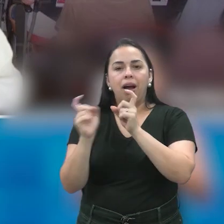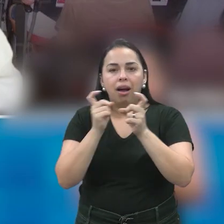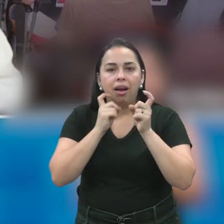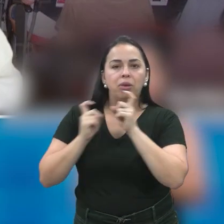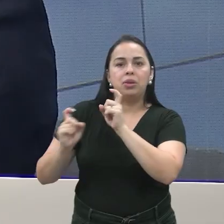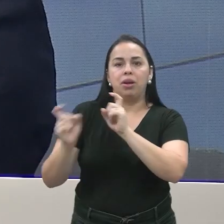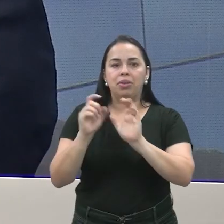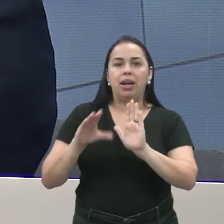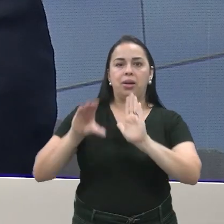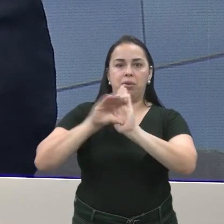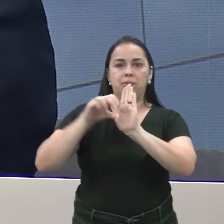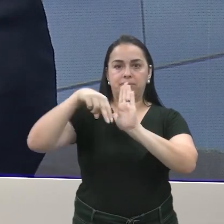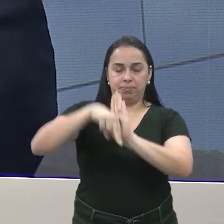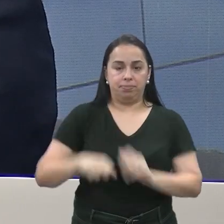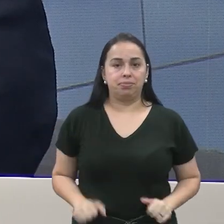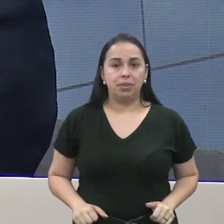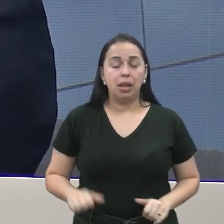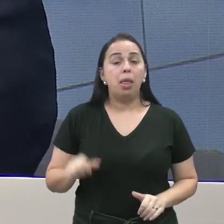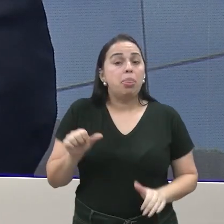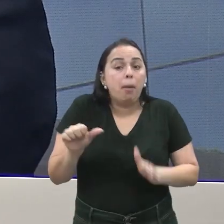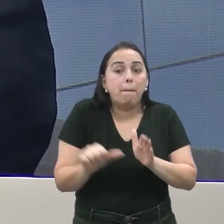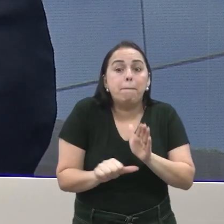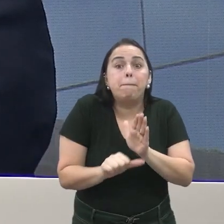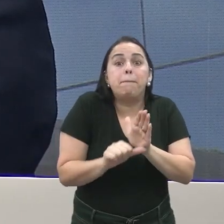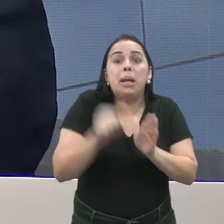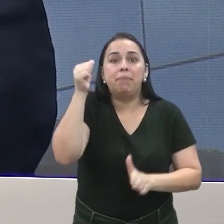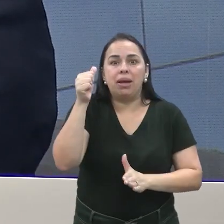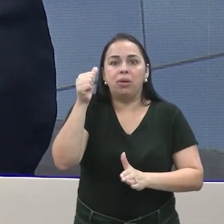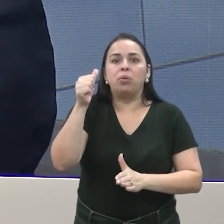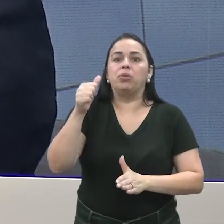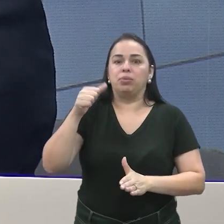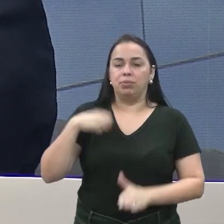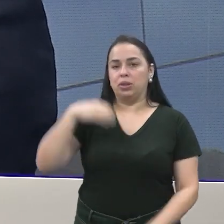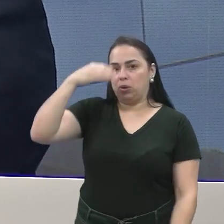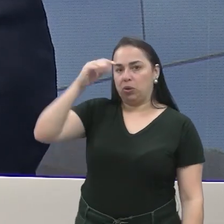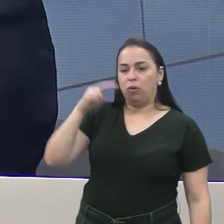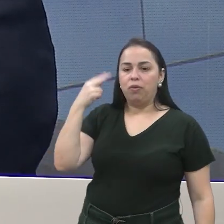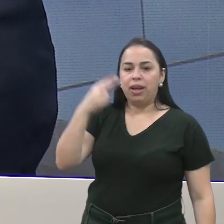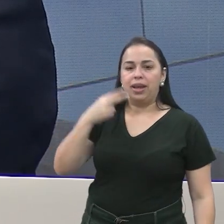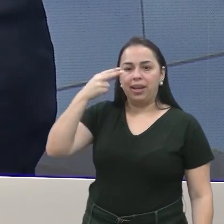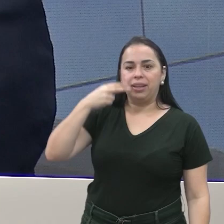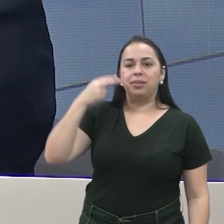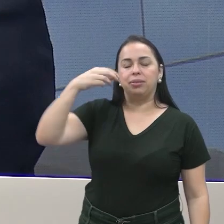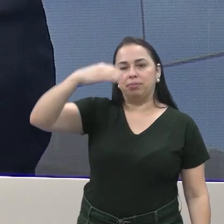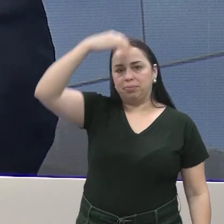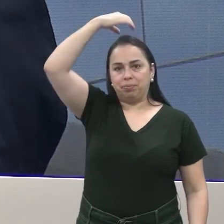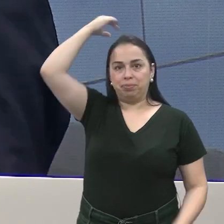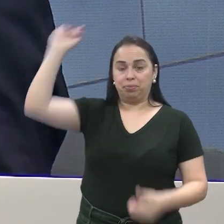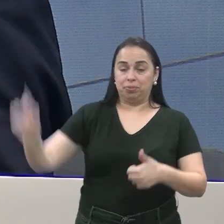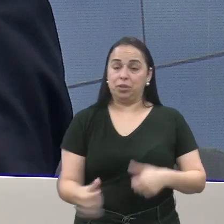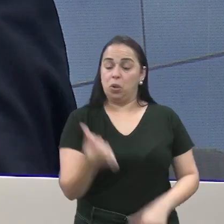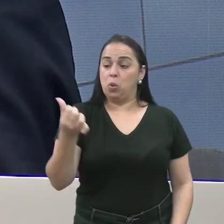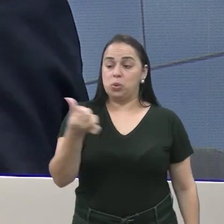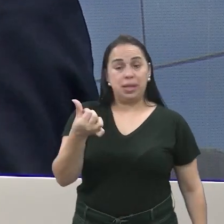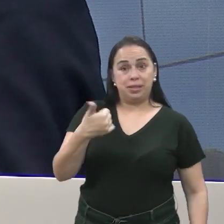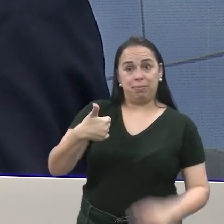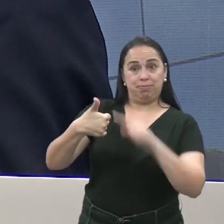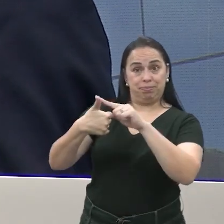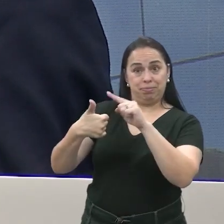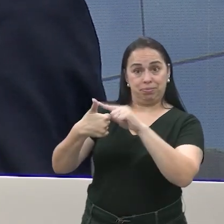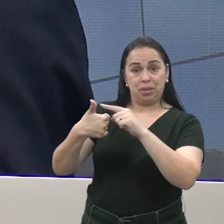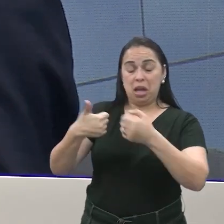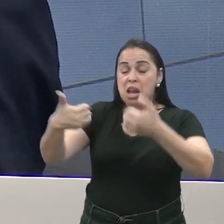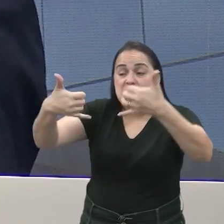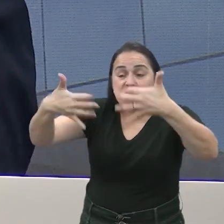Canção Nova. Chegando para o primeiro mandato na Câmara, o vereador Carlos Abranches fez sua estreia no Pinga Fogo. Ele fez